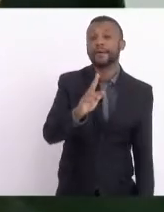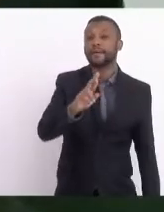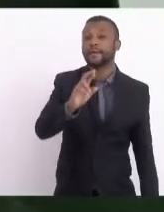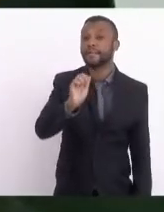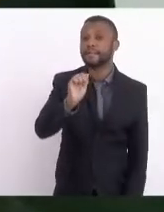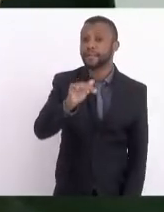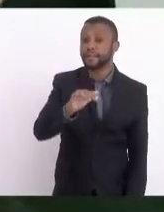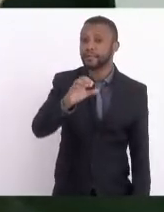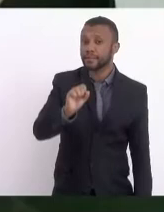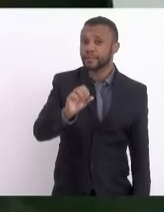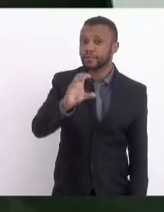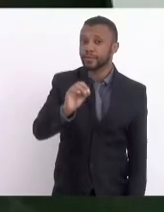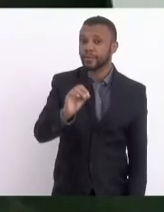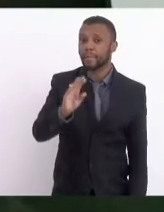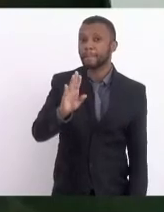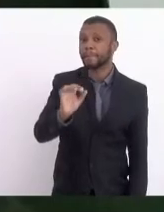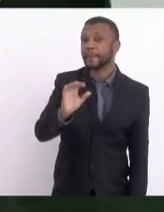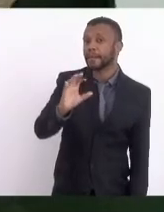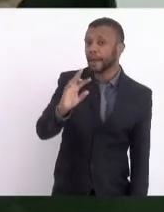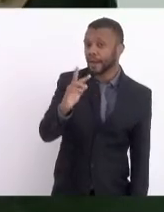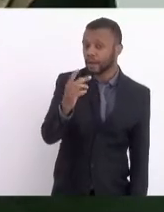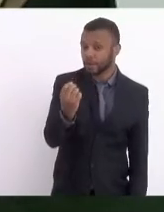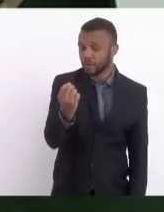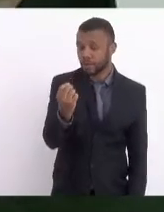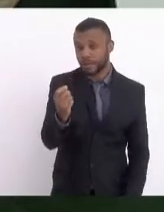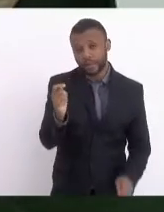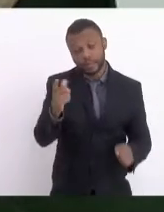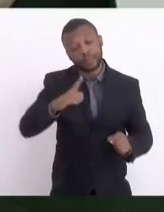viaduto dá acesso à Praça da Bandeira.